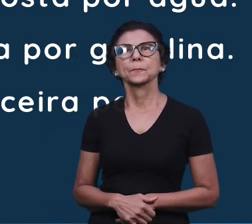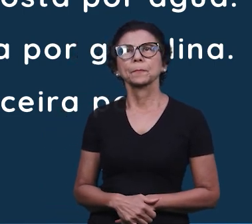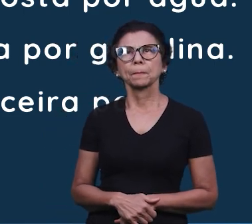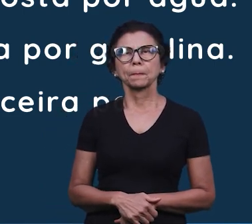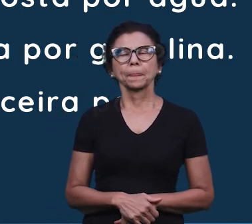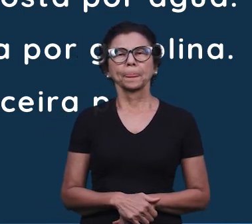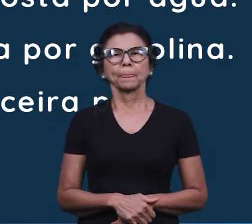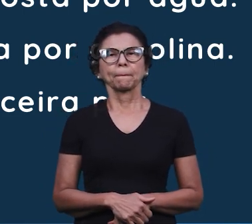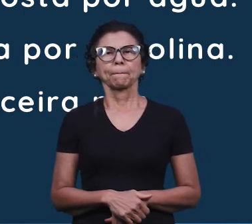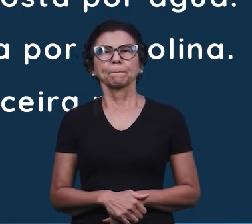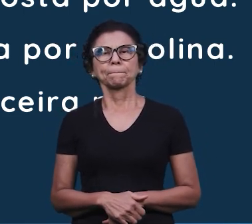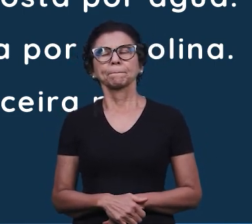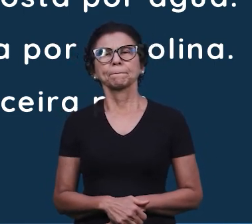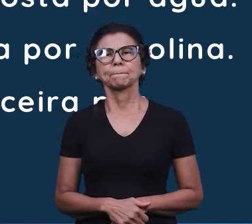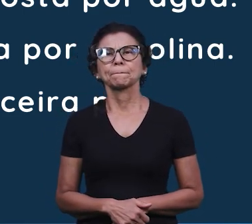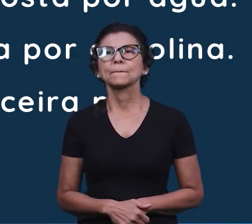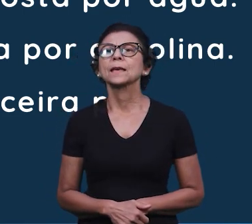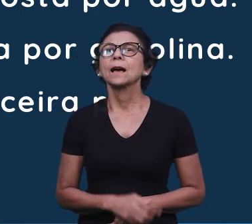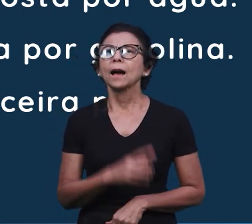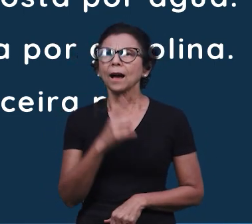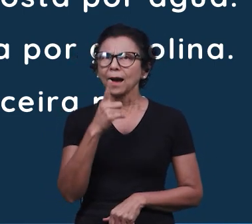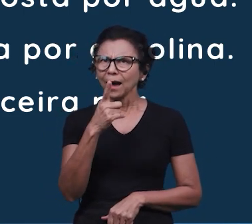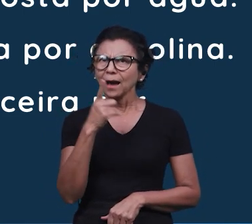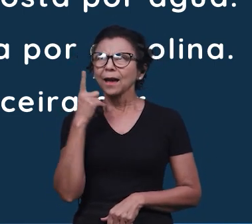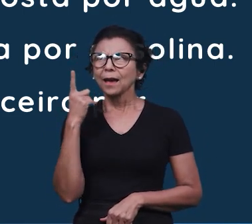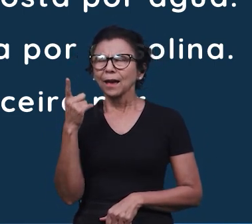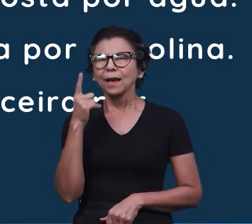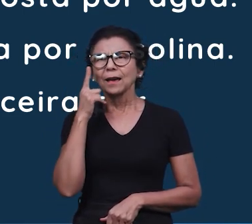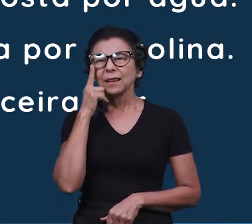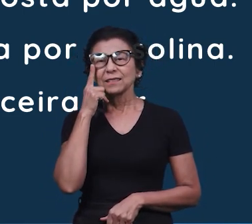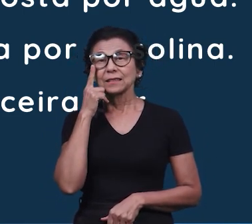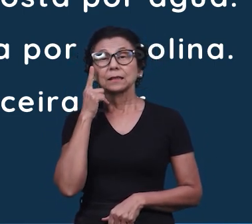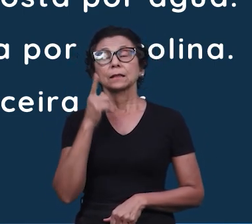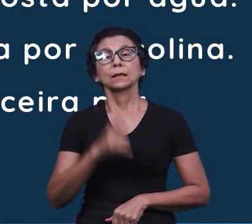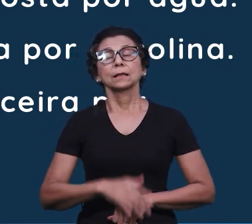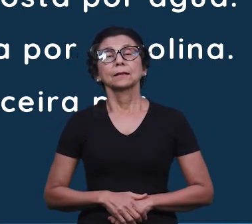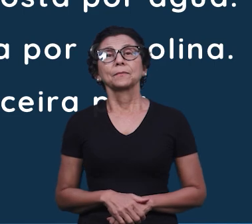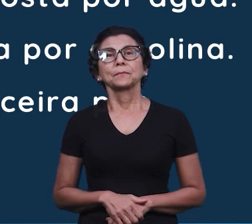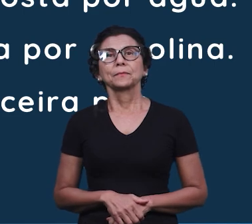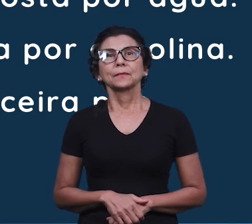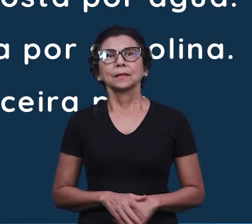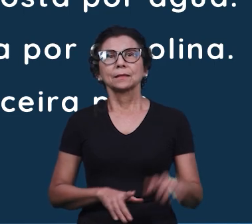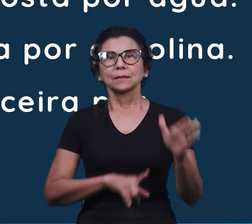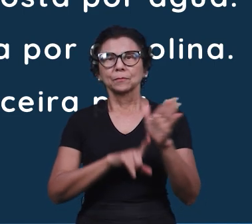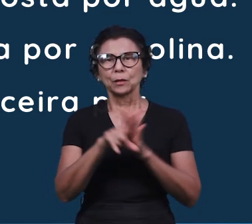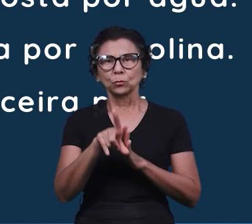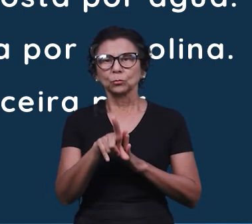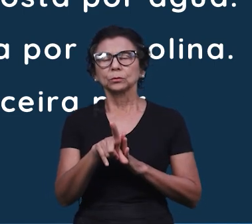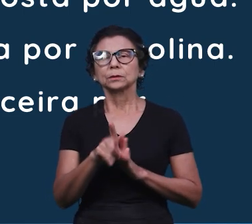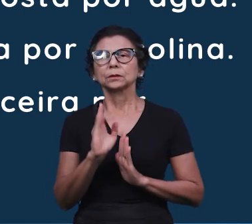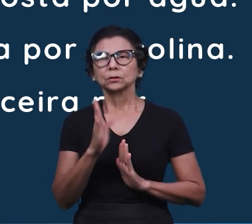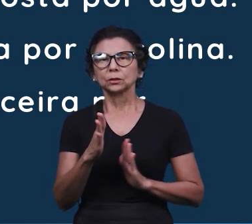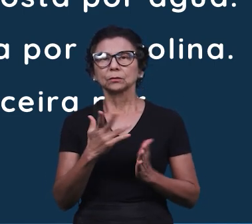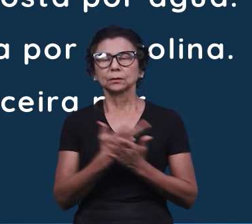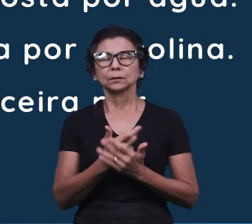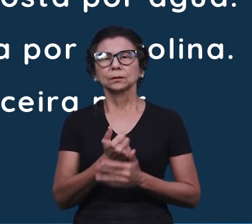esse teste já apareceu em vários lugares do Brasil, em que ele fala assim, ó, no